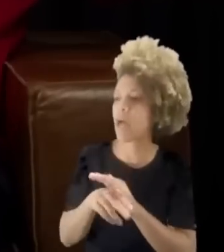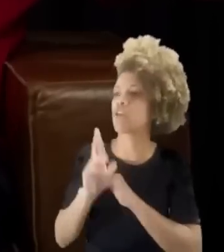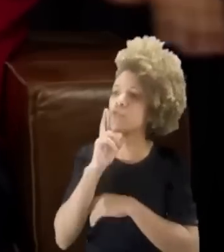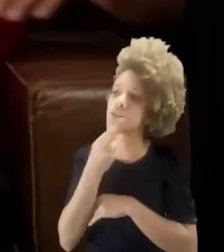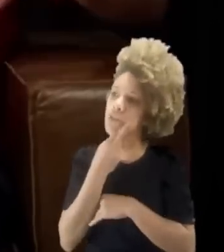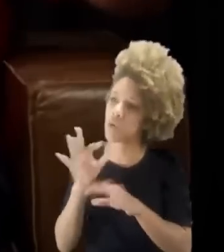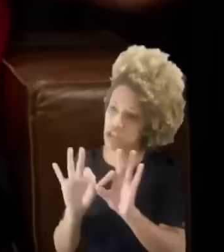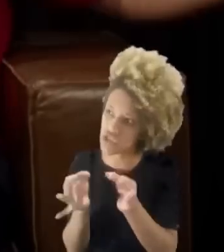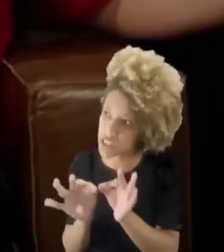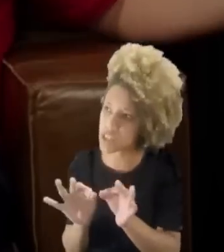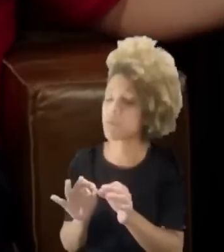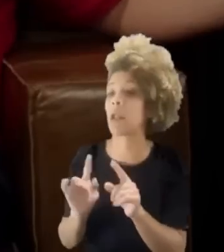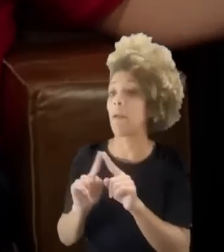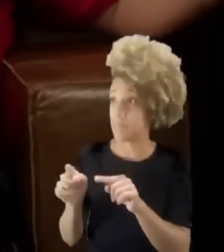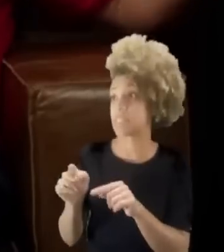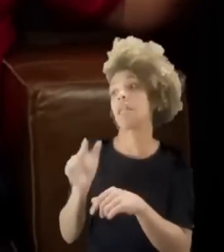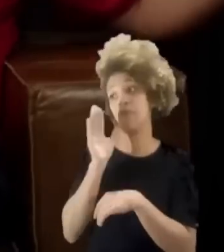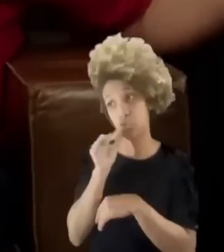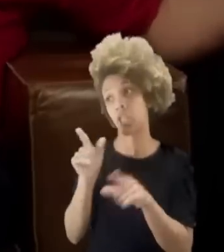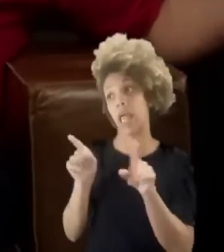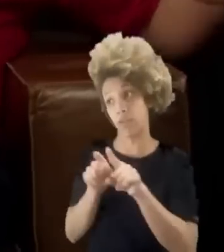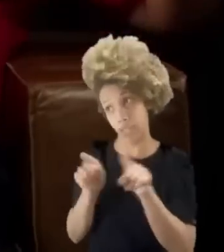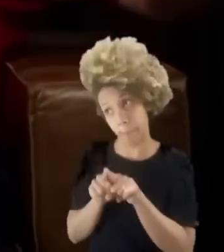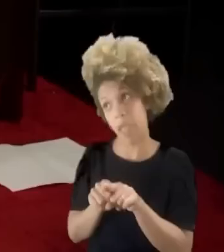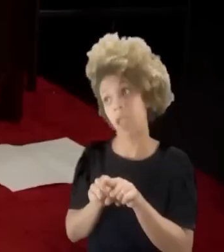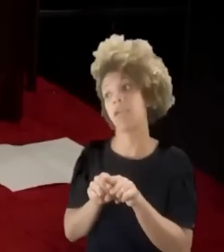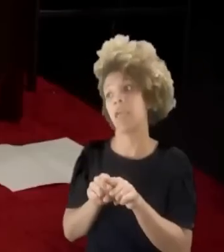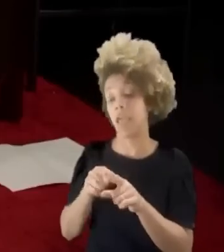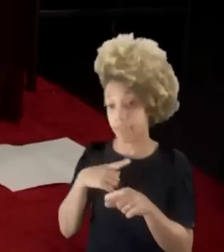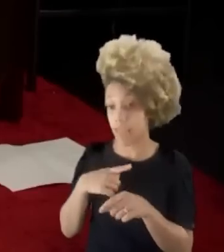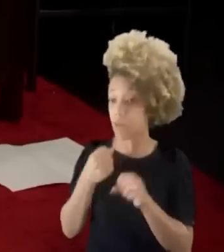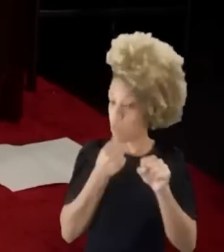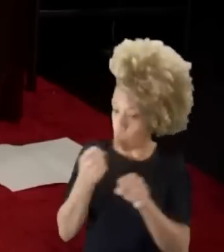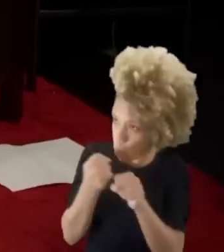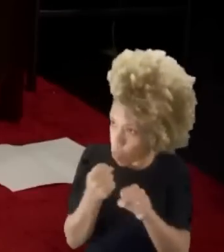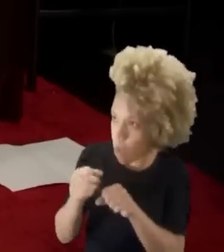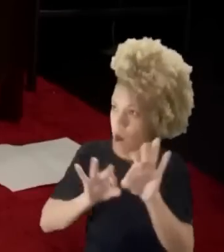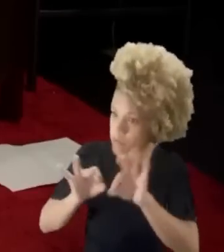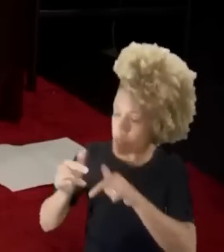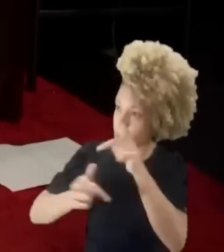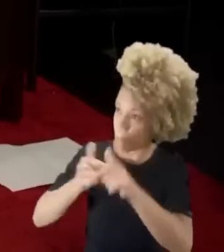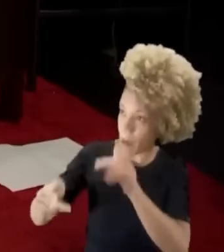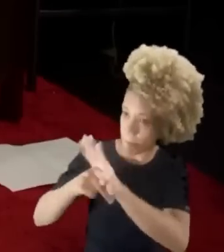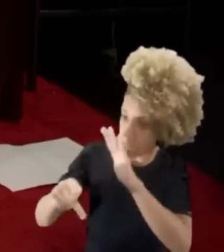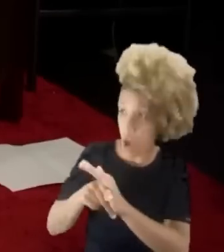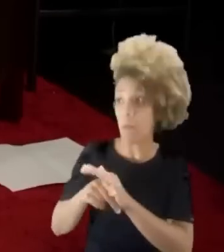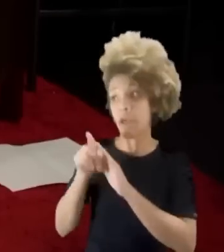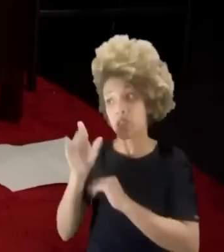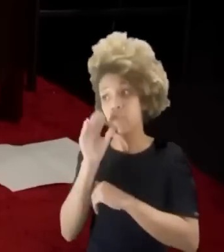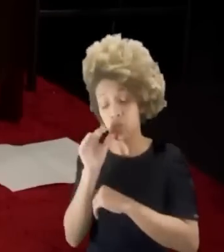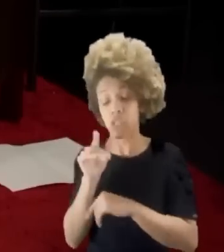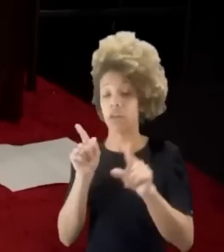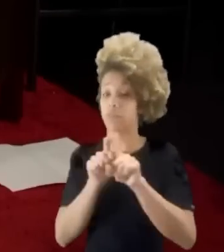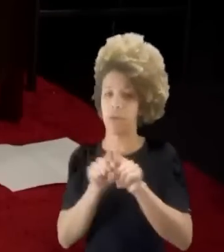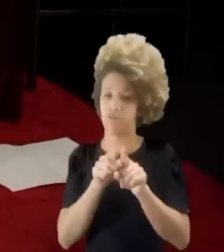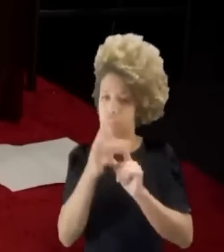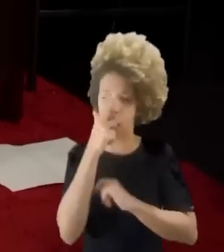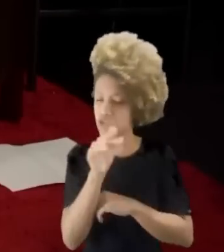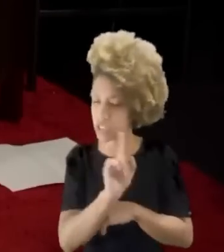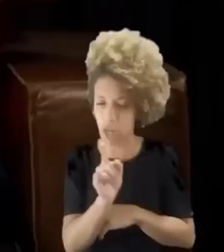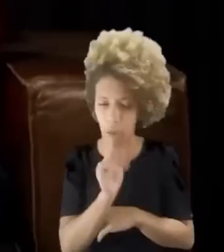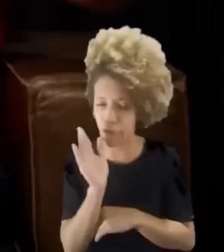pequenos restaurantes que eles não acham que eles são trabalhadores mas ele é trabalhador ele que varre o chão dele e ele que abre a porta do Comércio dele e você é um trabalhador